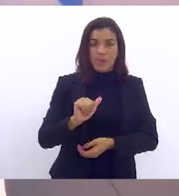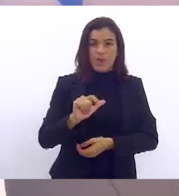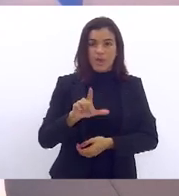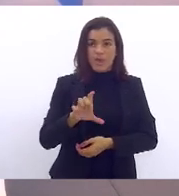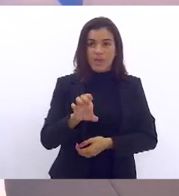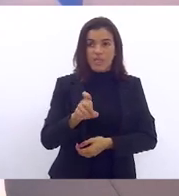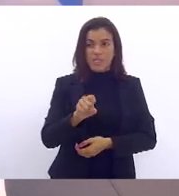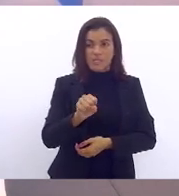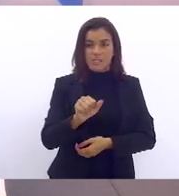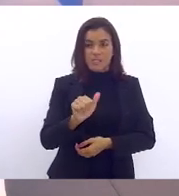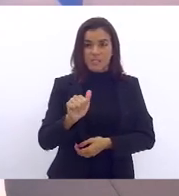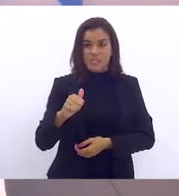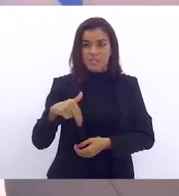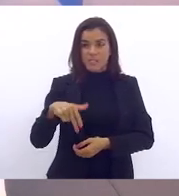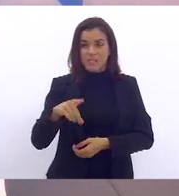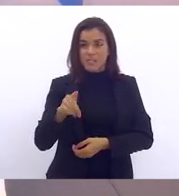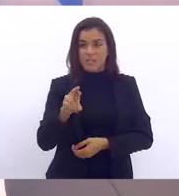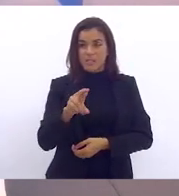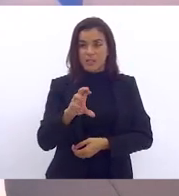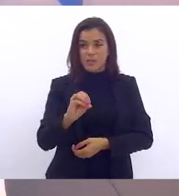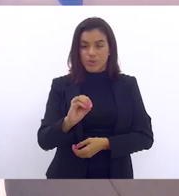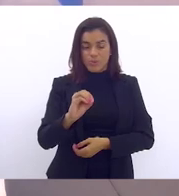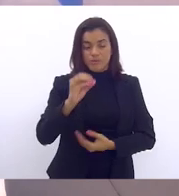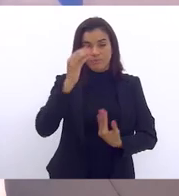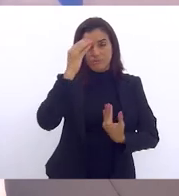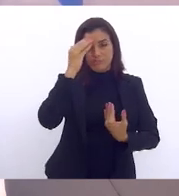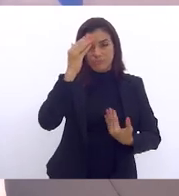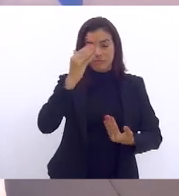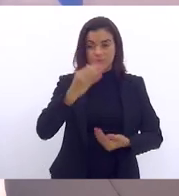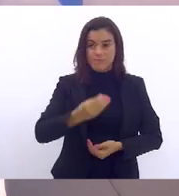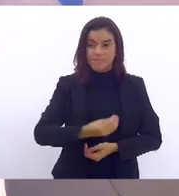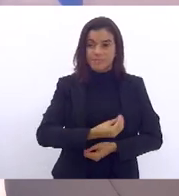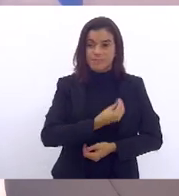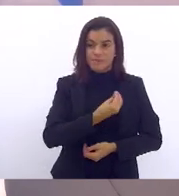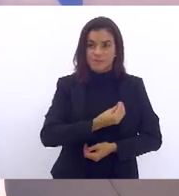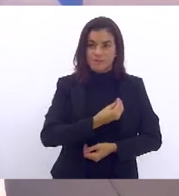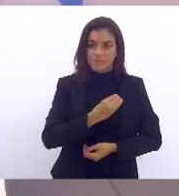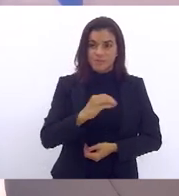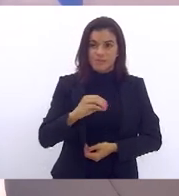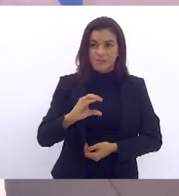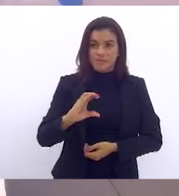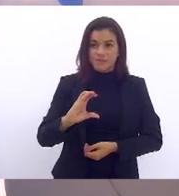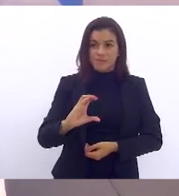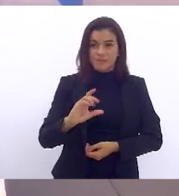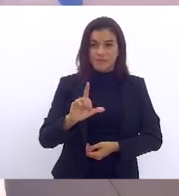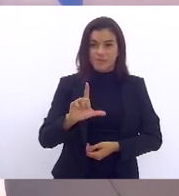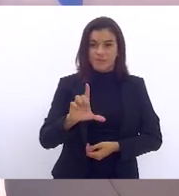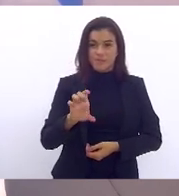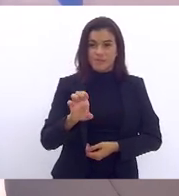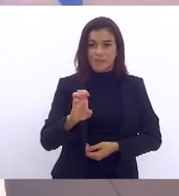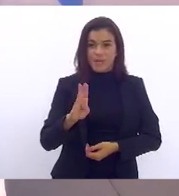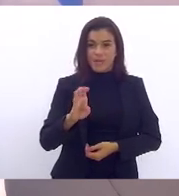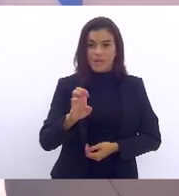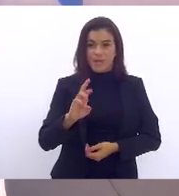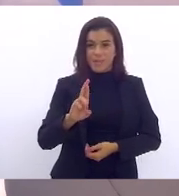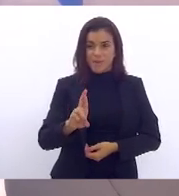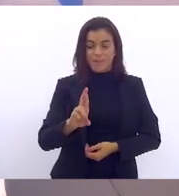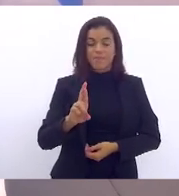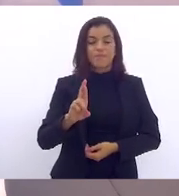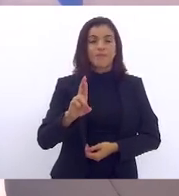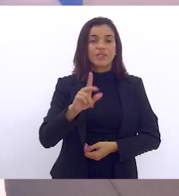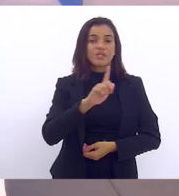carracena agradecer aqui a presença de Cléber chinelato gerente executivo de